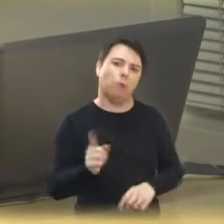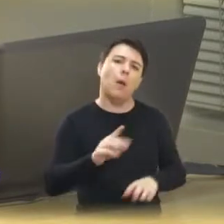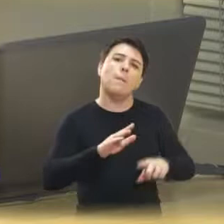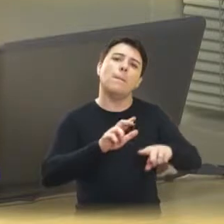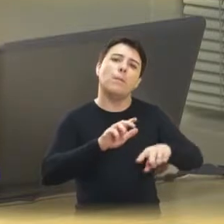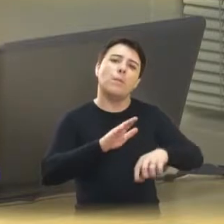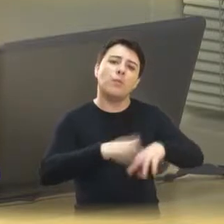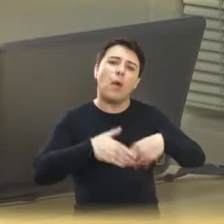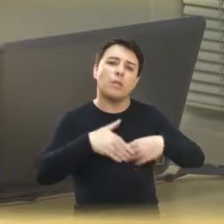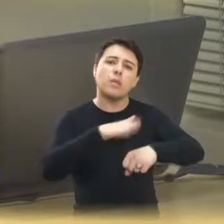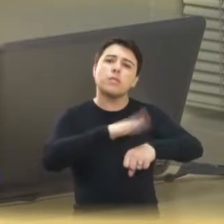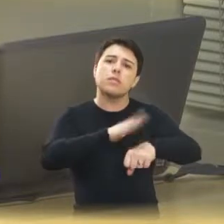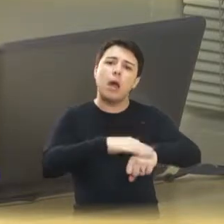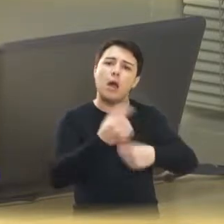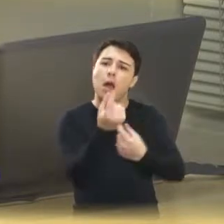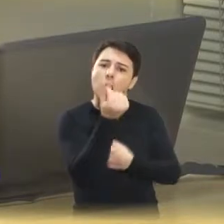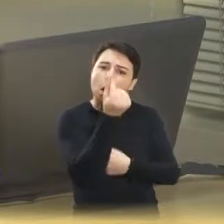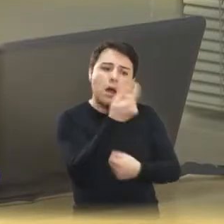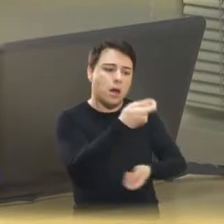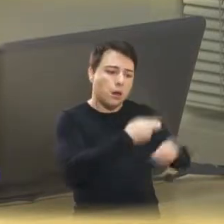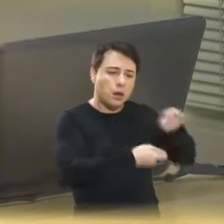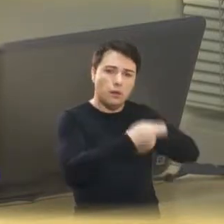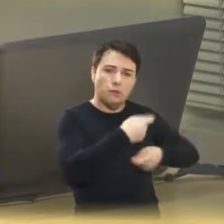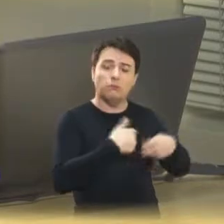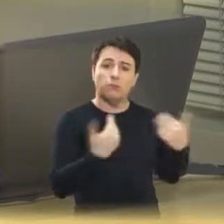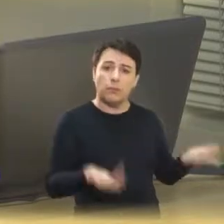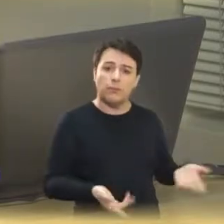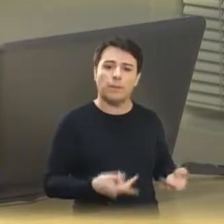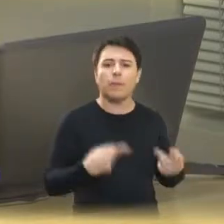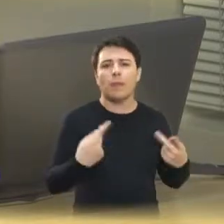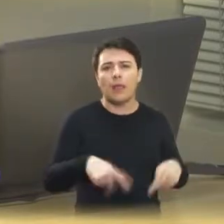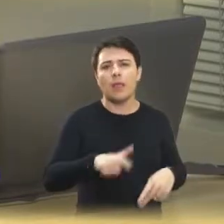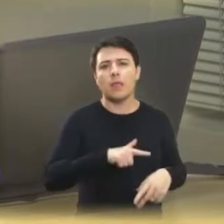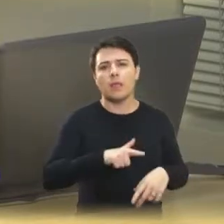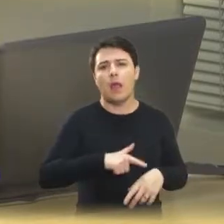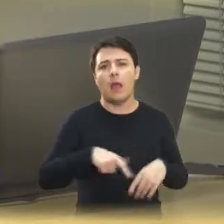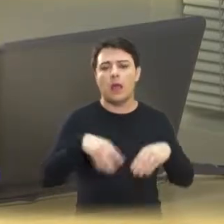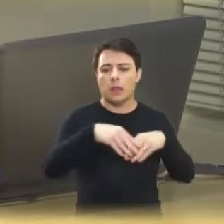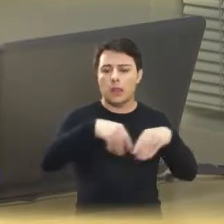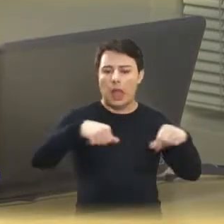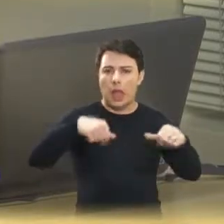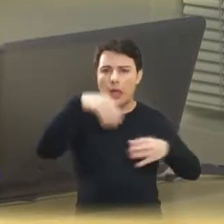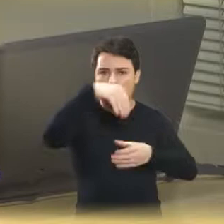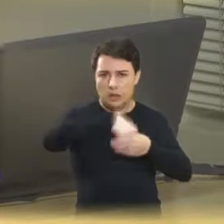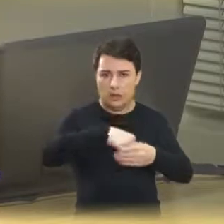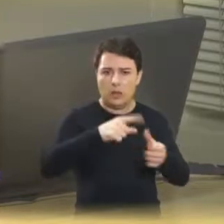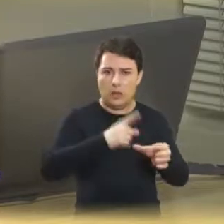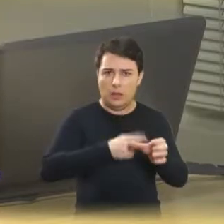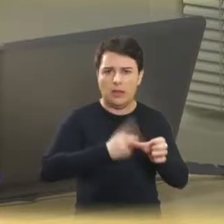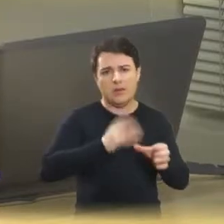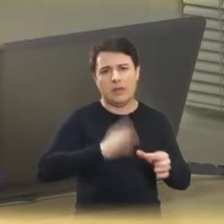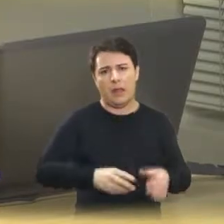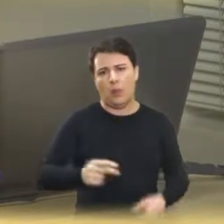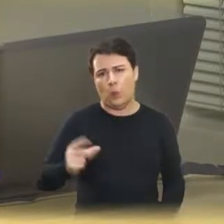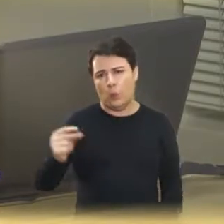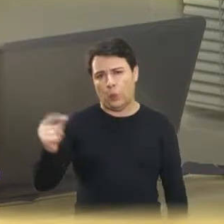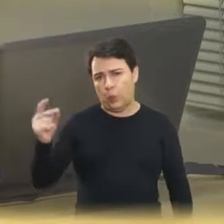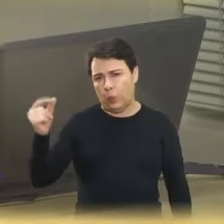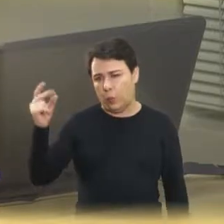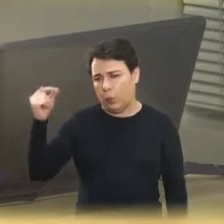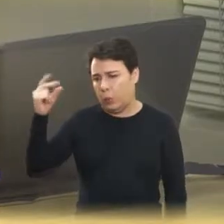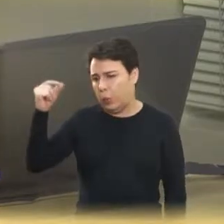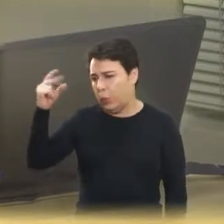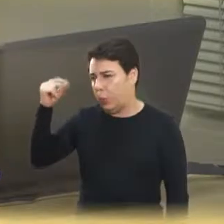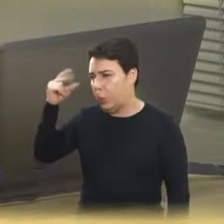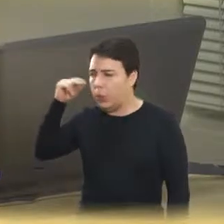econômico. Qual é a demanda? A gente tem estoque de terra urbanizada na cidade há décadas. Esse